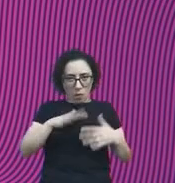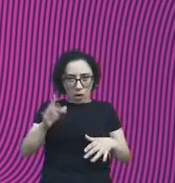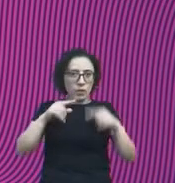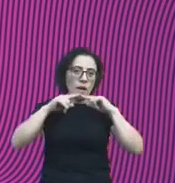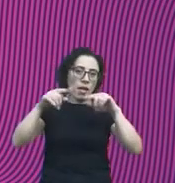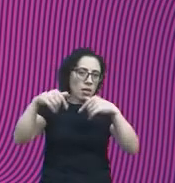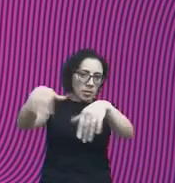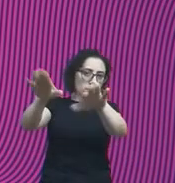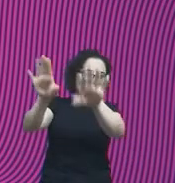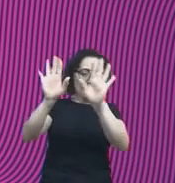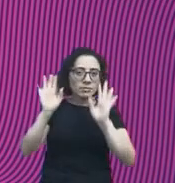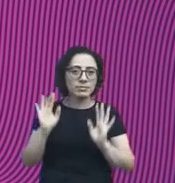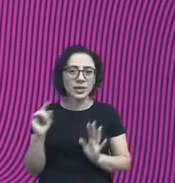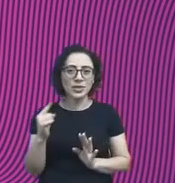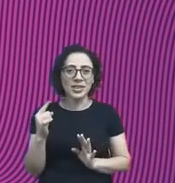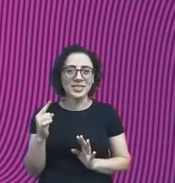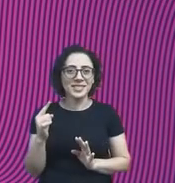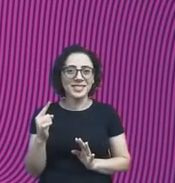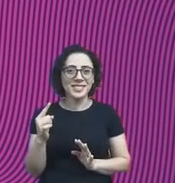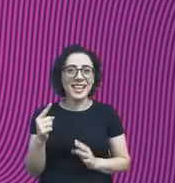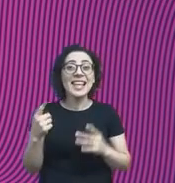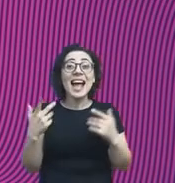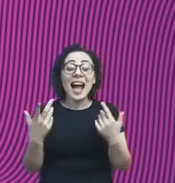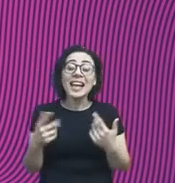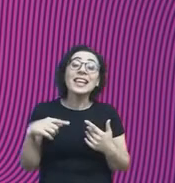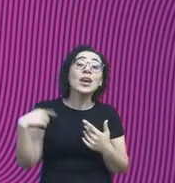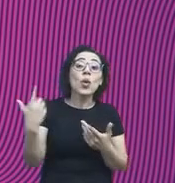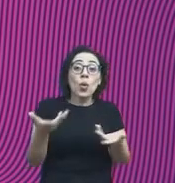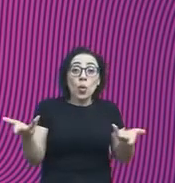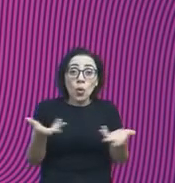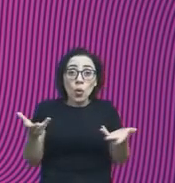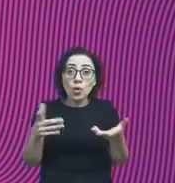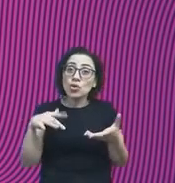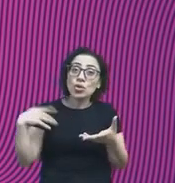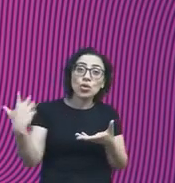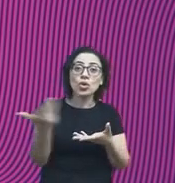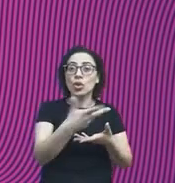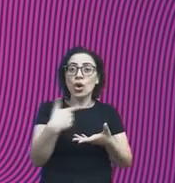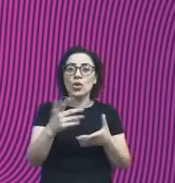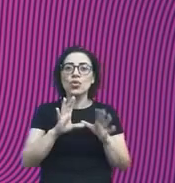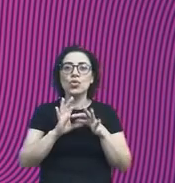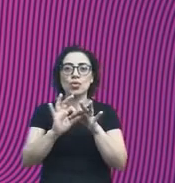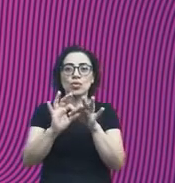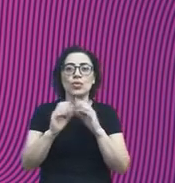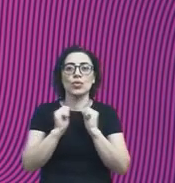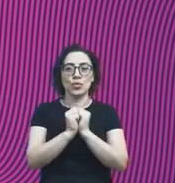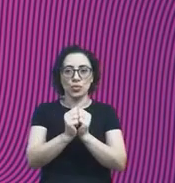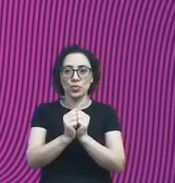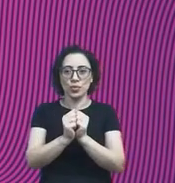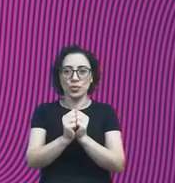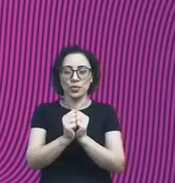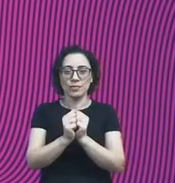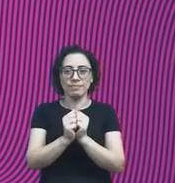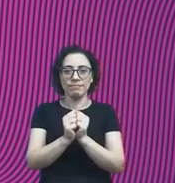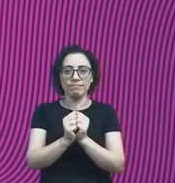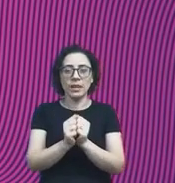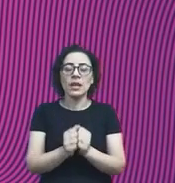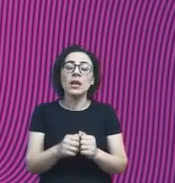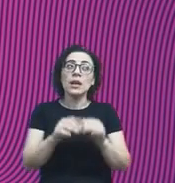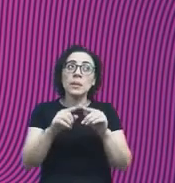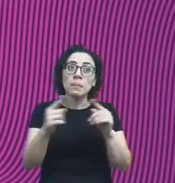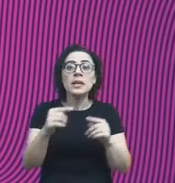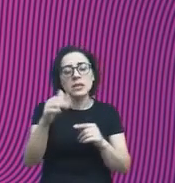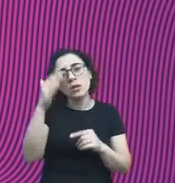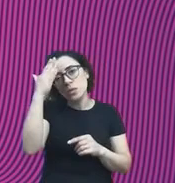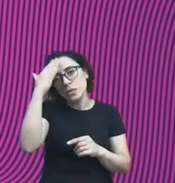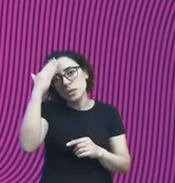da cadeia, ele acaba transbordando na cadeia como um todo. Isso é positivo. Mas eu concordo que é natural. Esse é o mais fácil. Tem